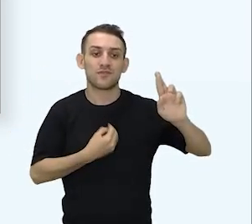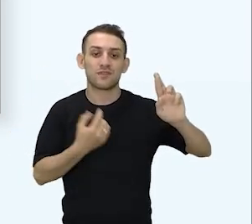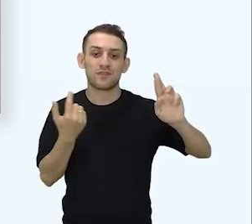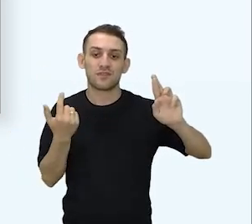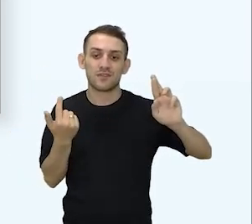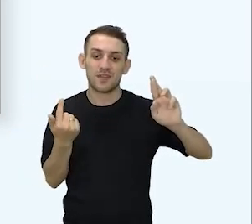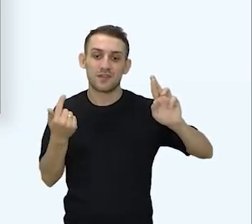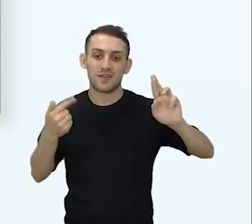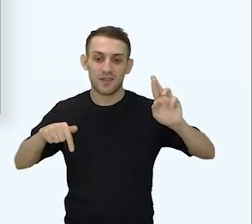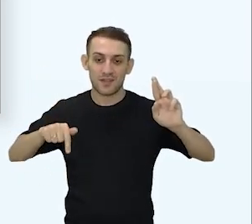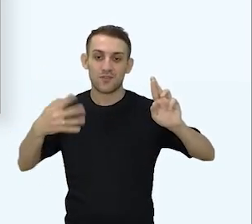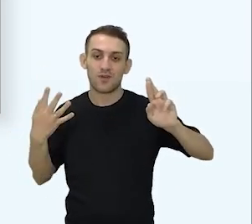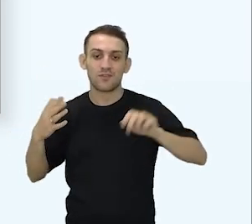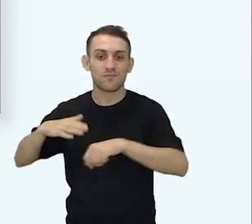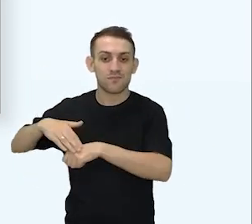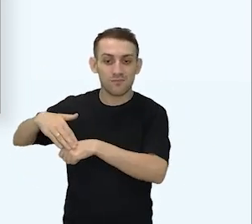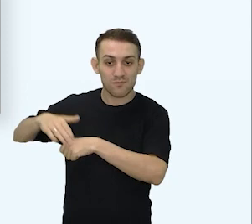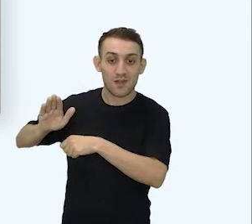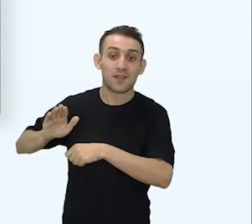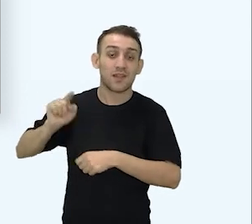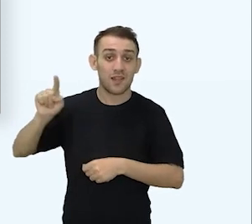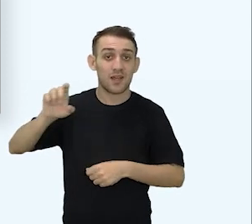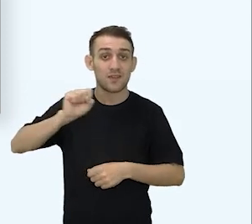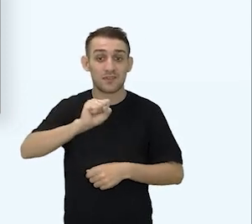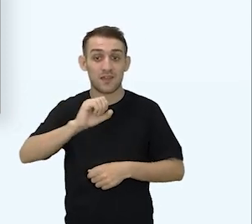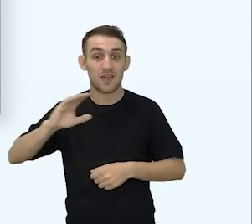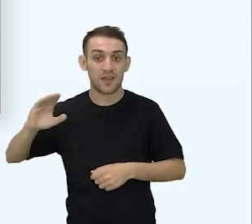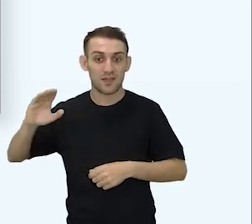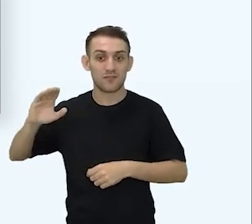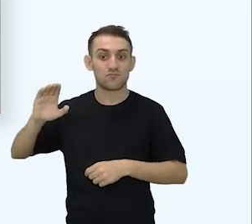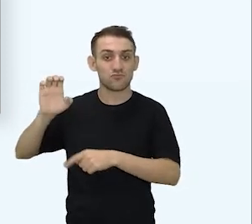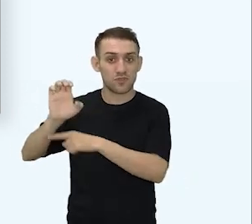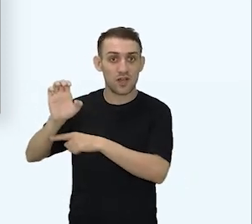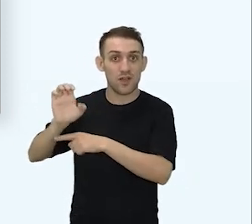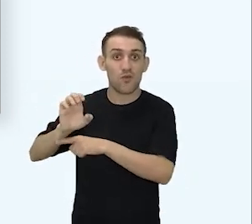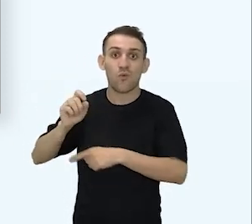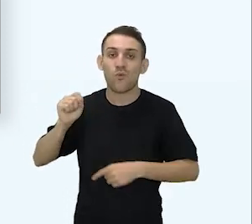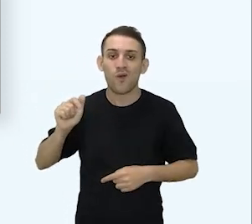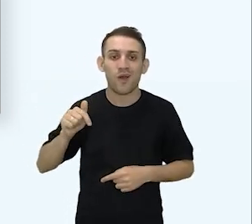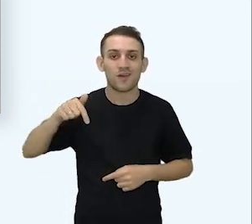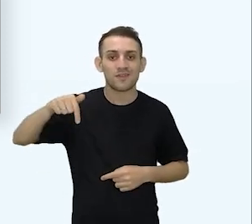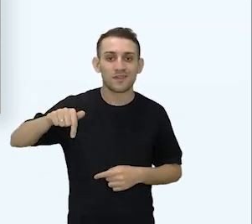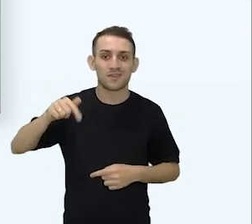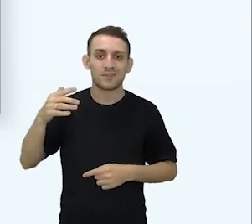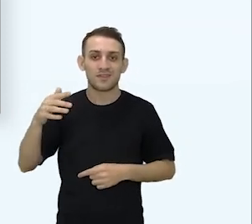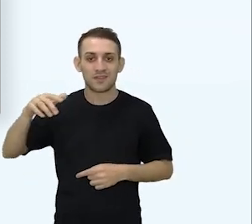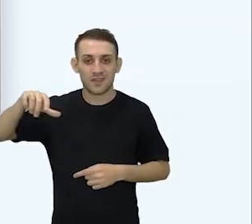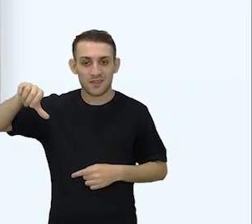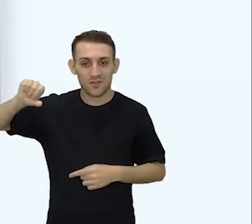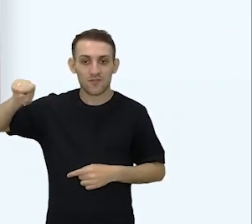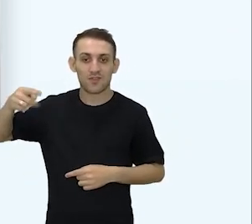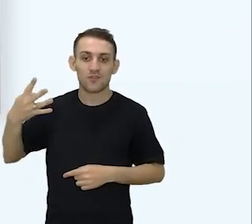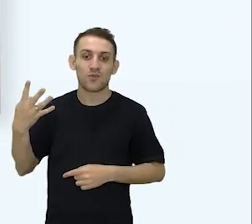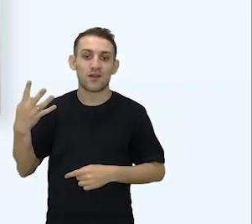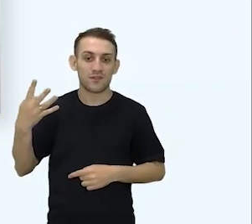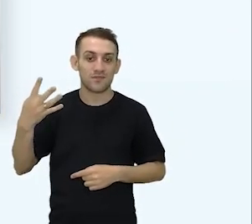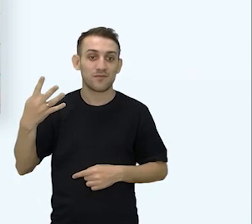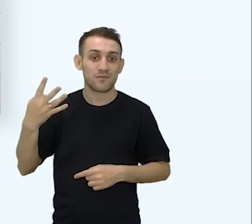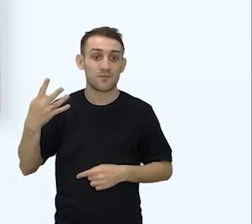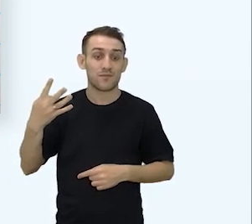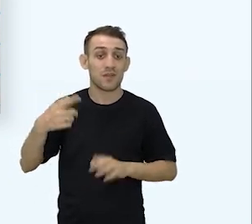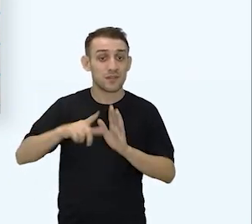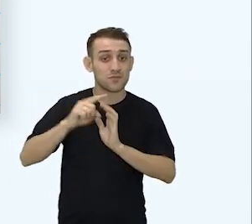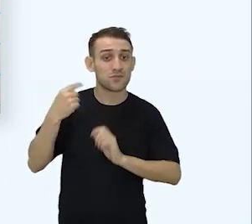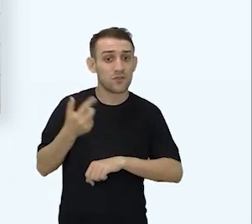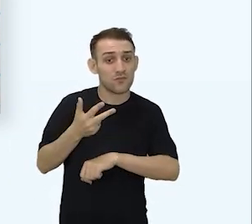do que 74 anos, sendo que em Santa Catarina chegou a quase 79 anos e meio. Antes de terminarmos